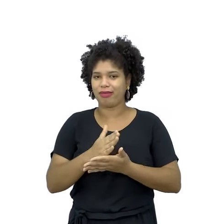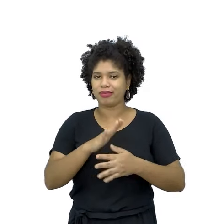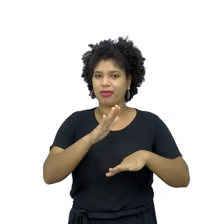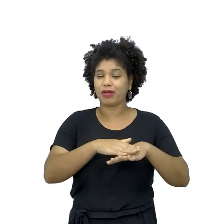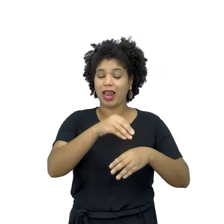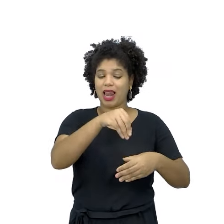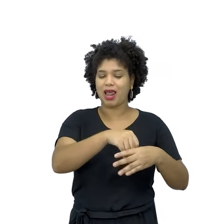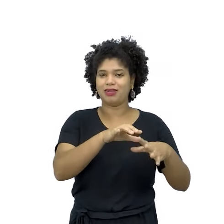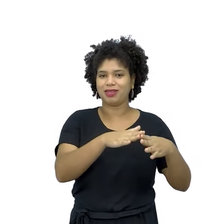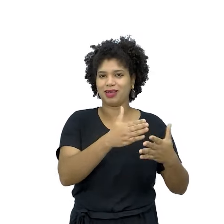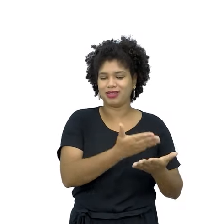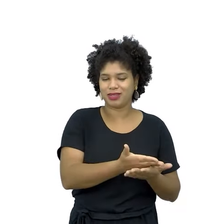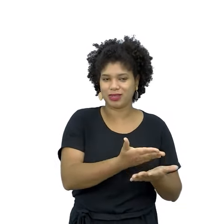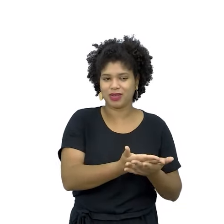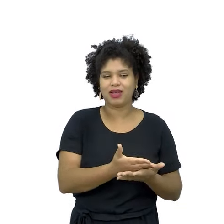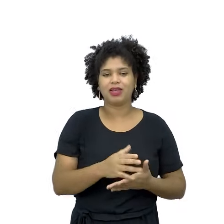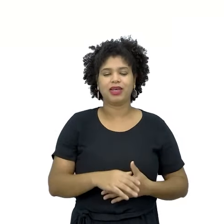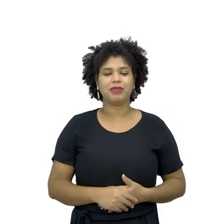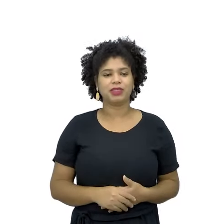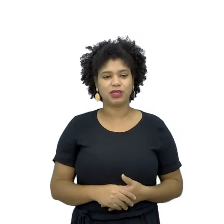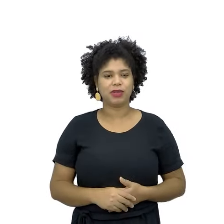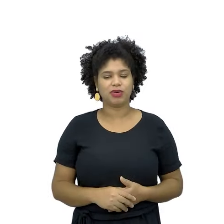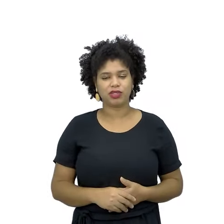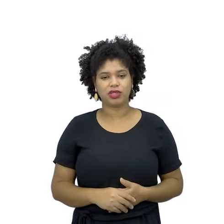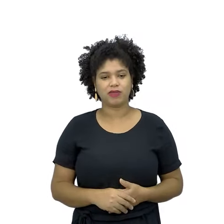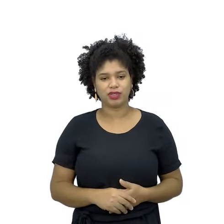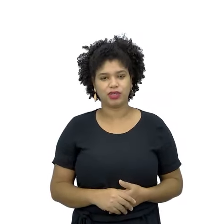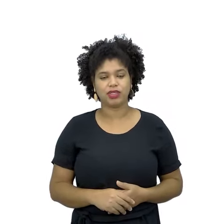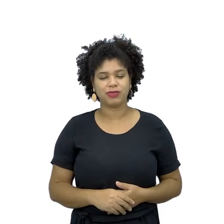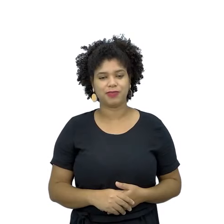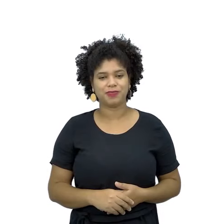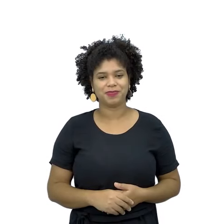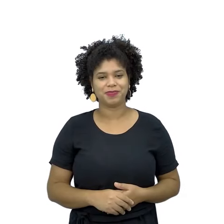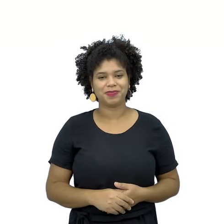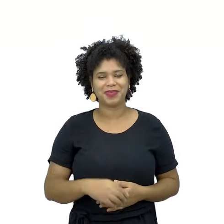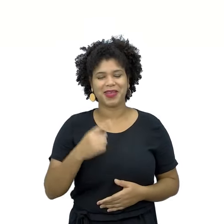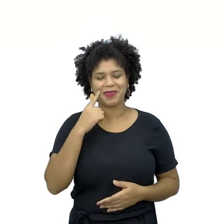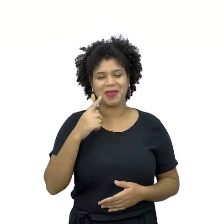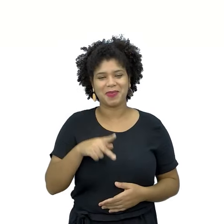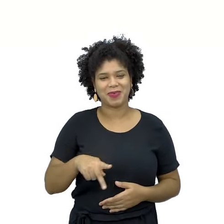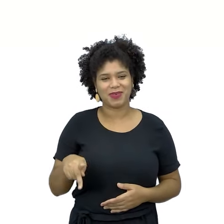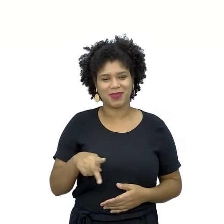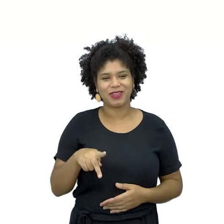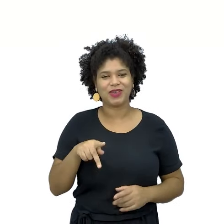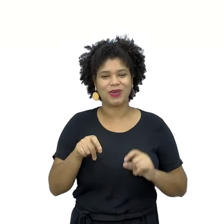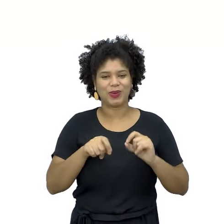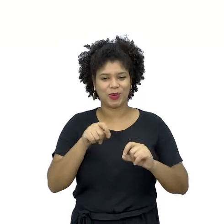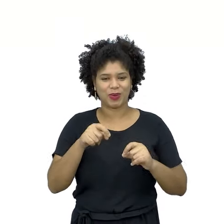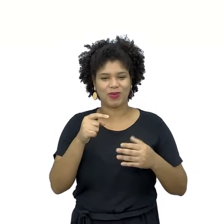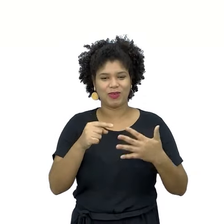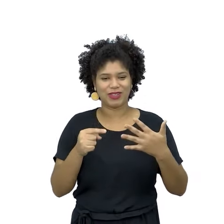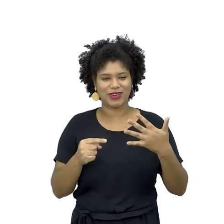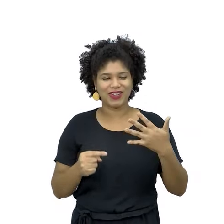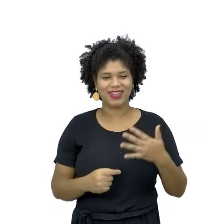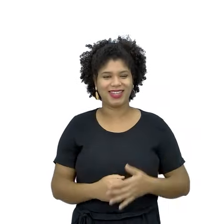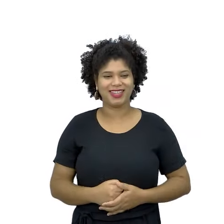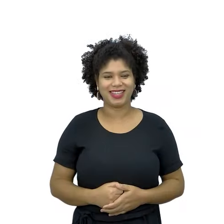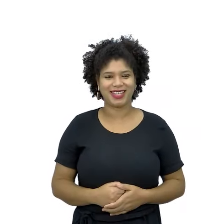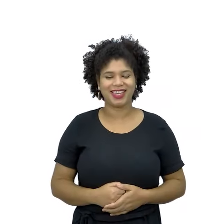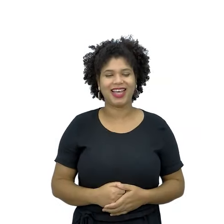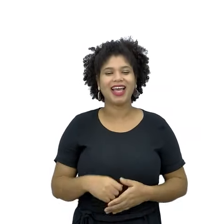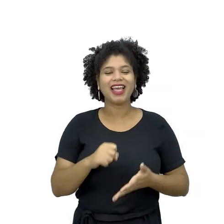nas aulas, as dicas de intervenção. Olha, professor, nesse momento, a